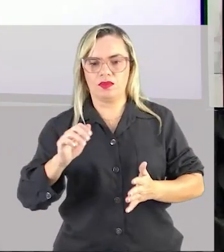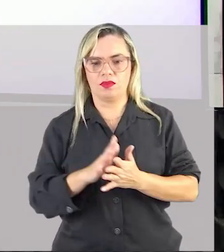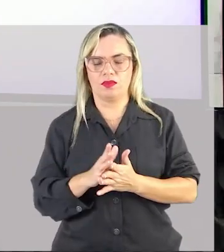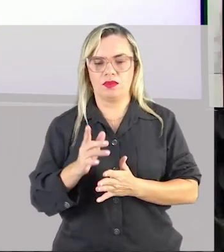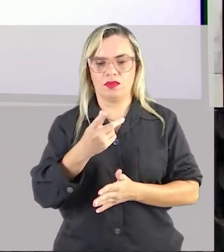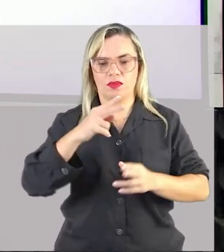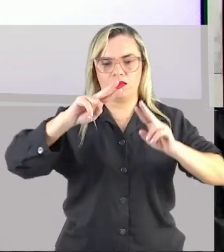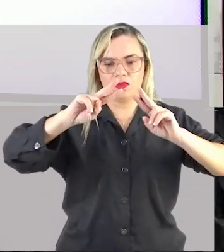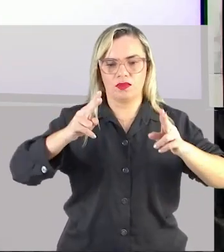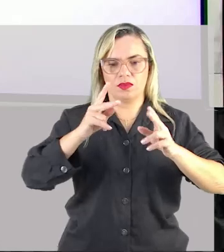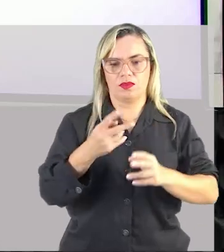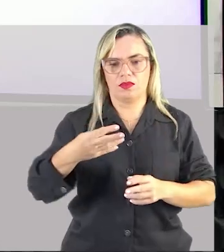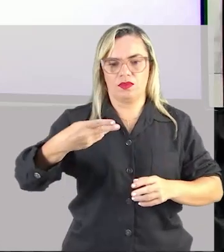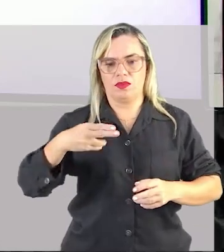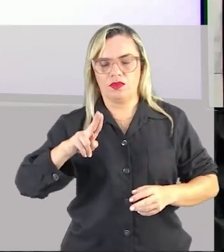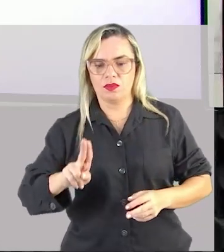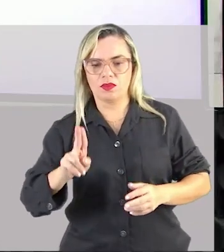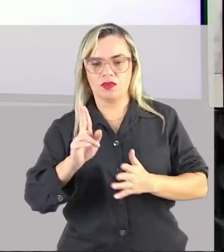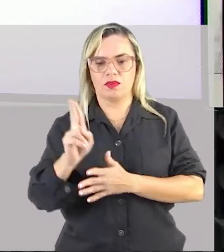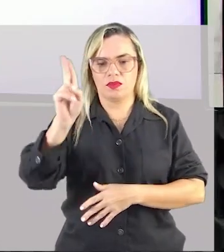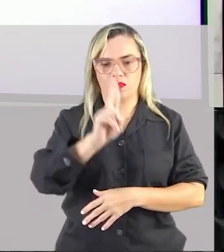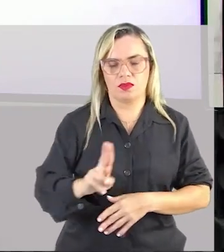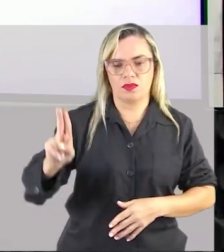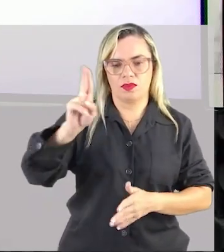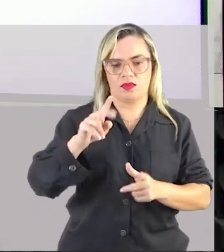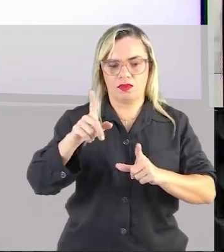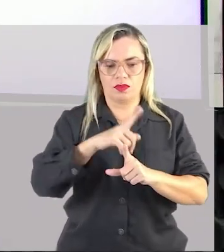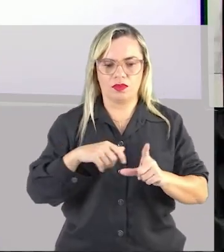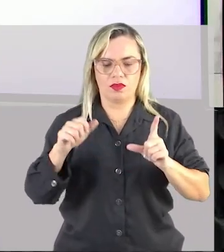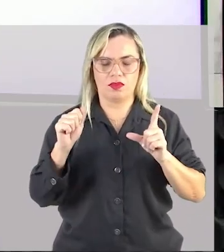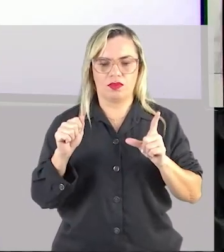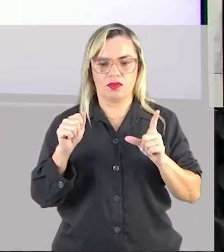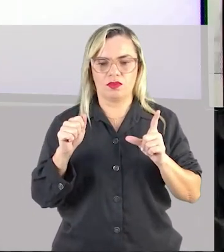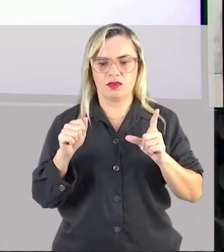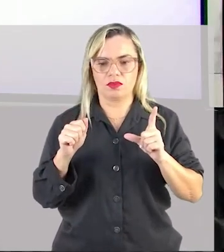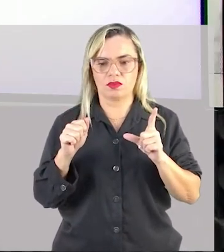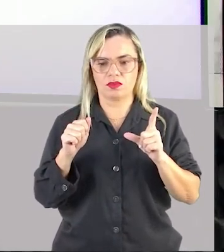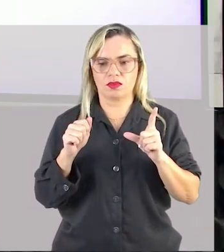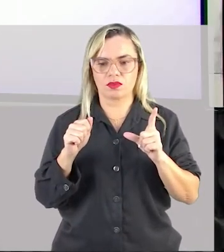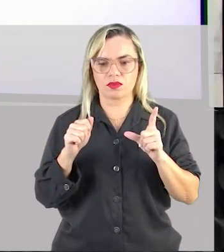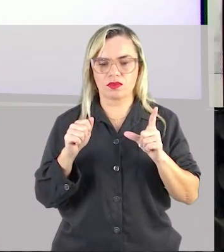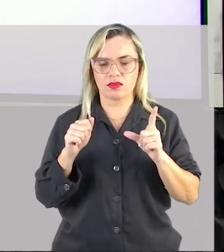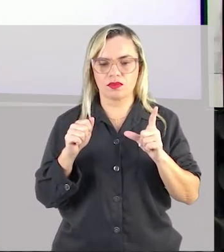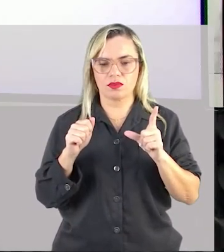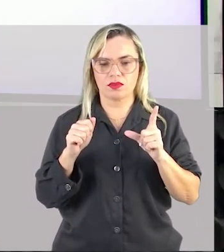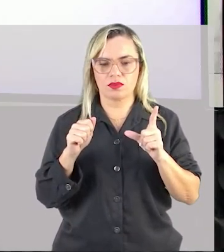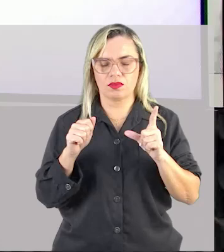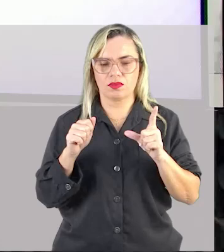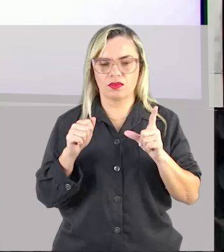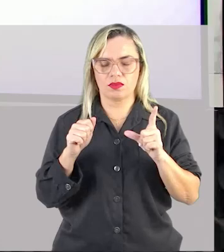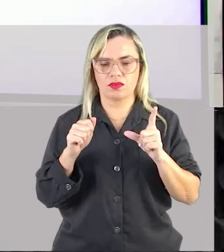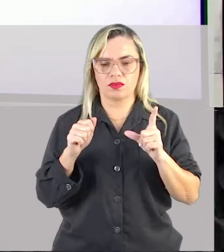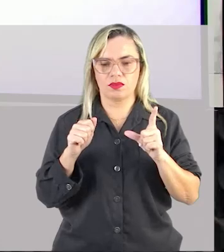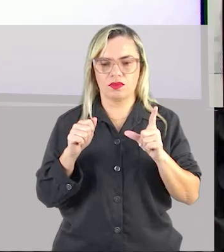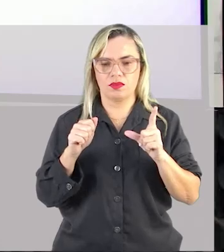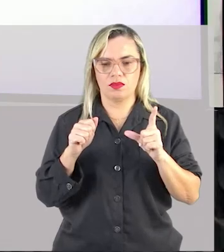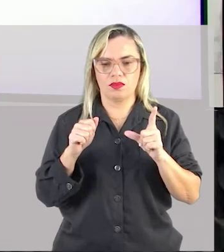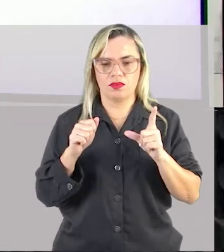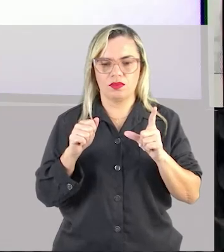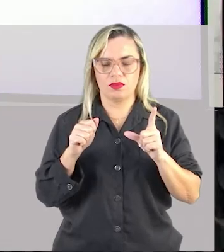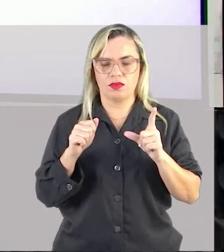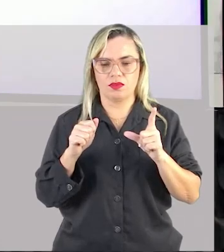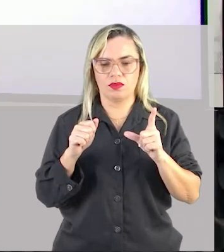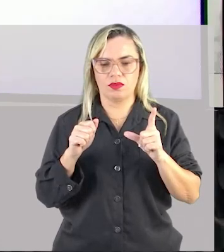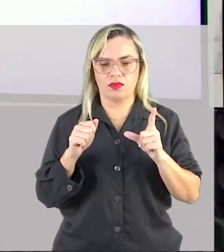e tribo são usadas para evidenciar a importância de uma rede de apoio para as mães na criação dos seus filhos.